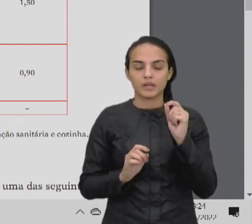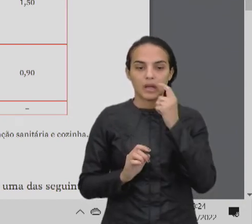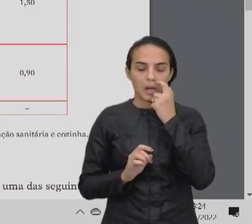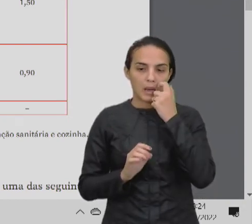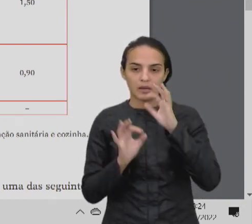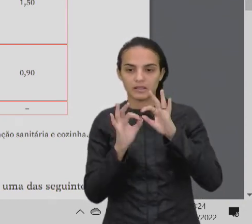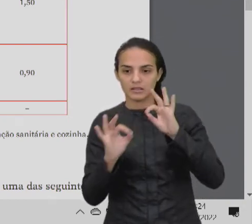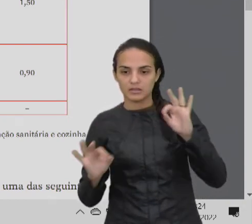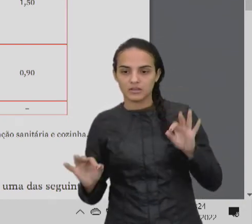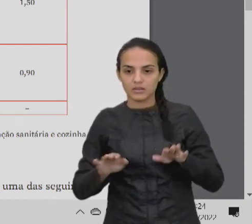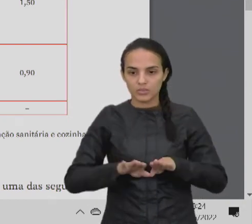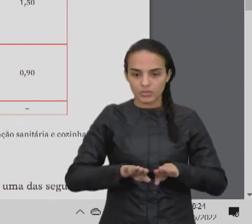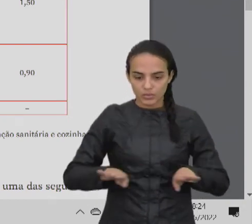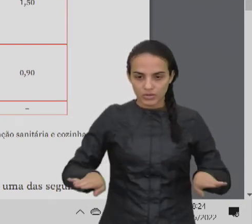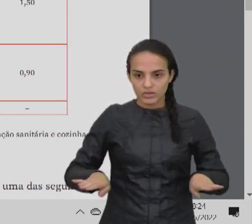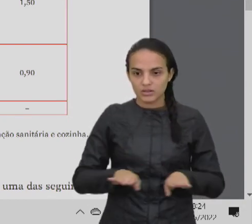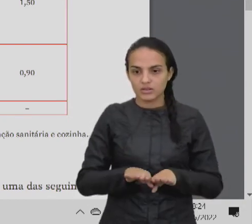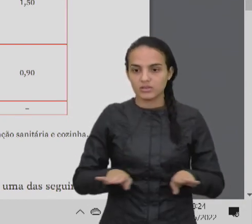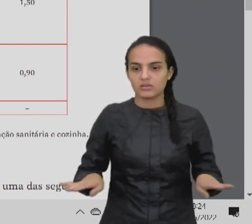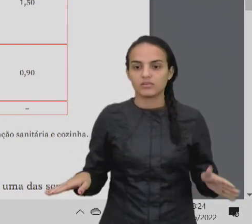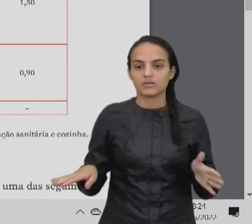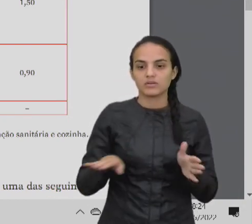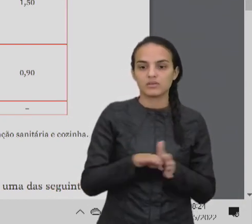chão até